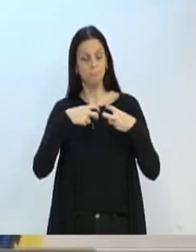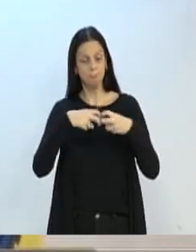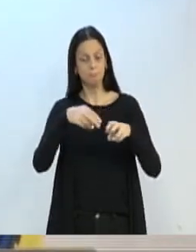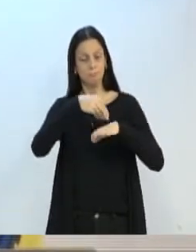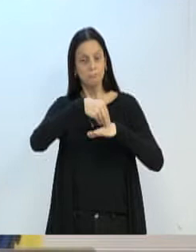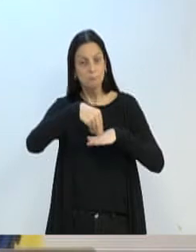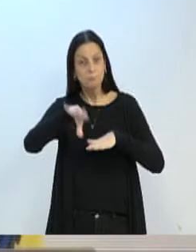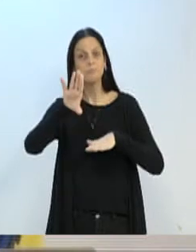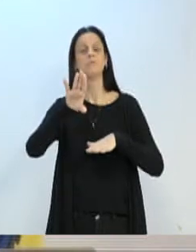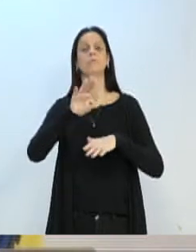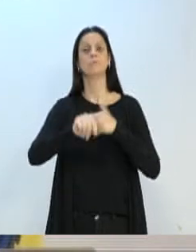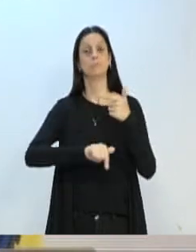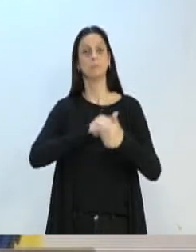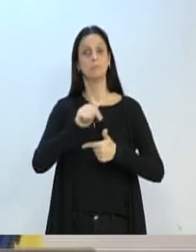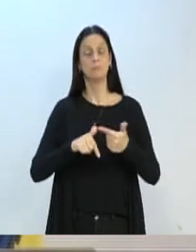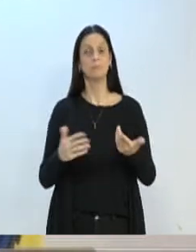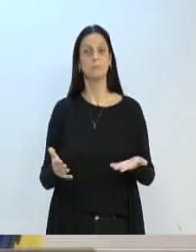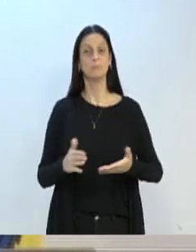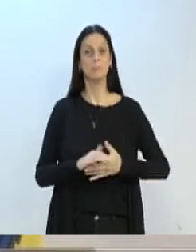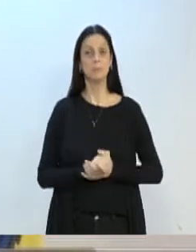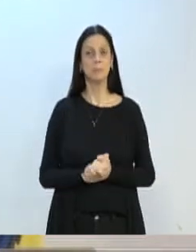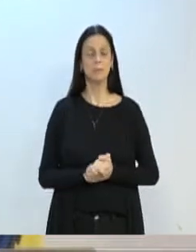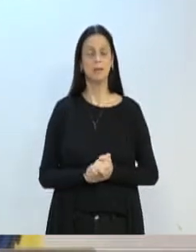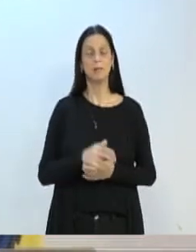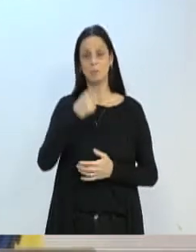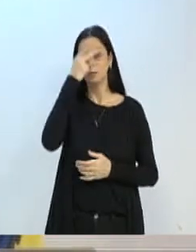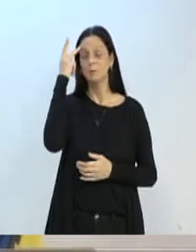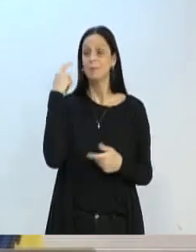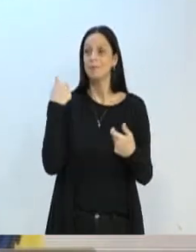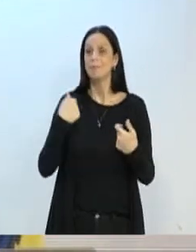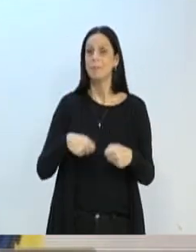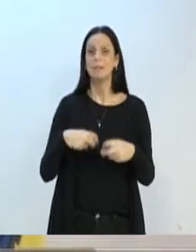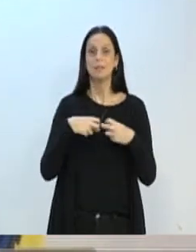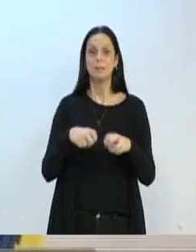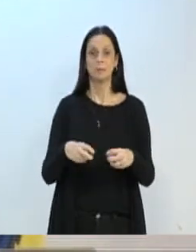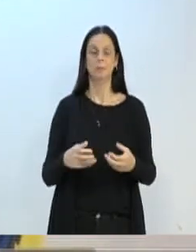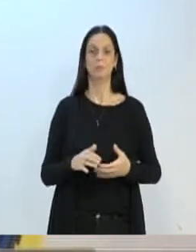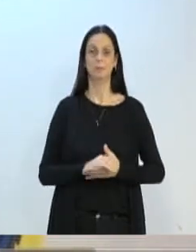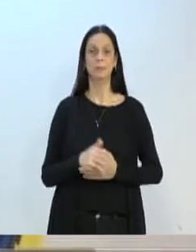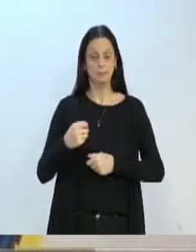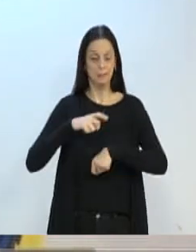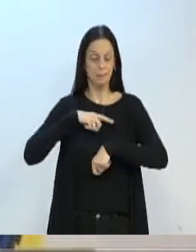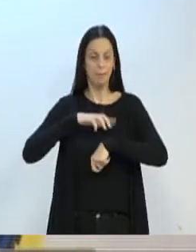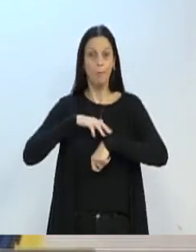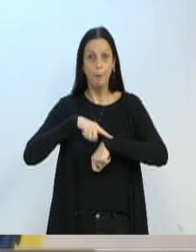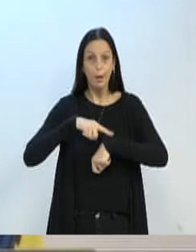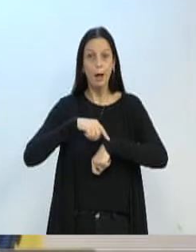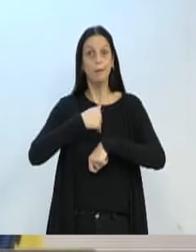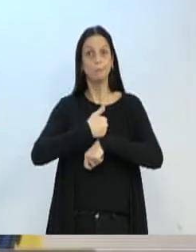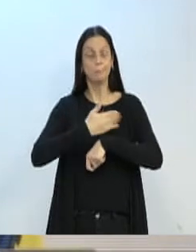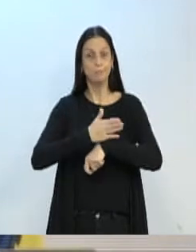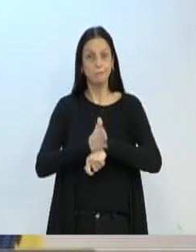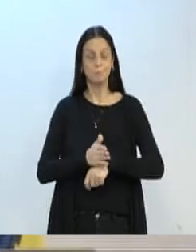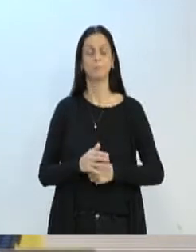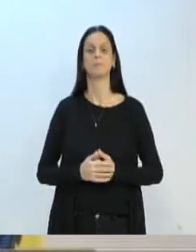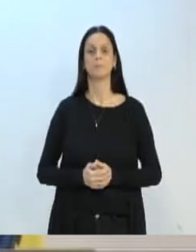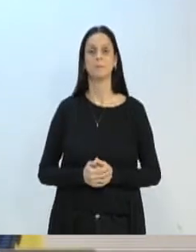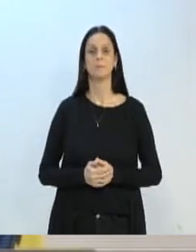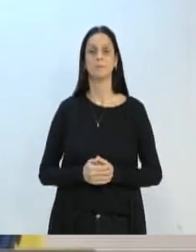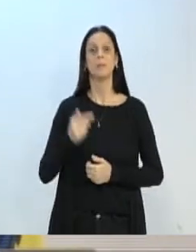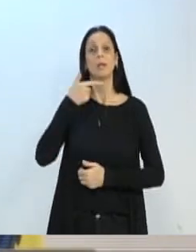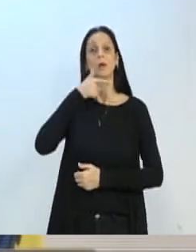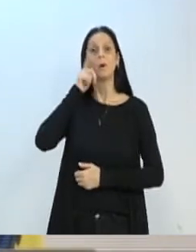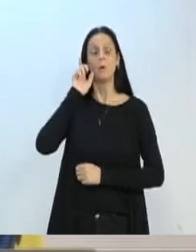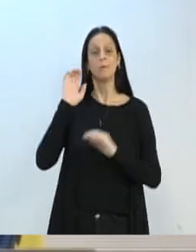Principalmente aqueles que necessitam do transporte público no dia de ontem foi comemorado o dia nacional da luta